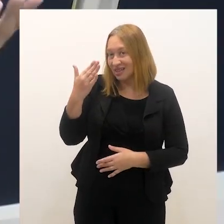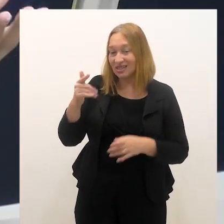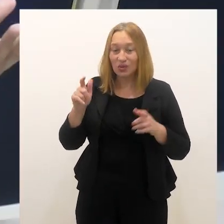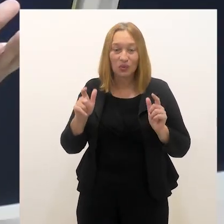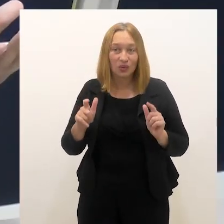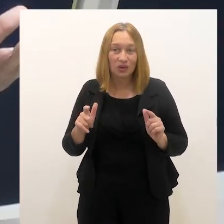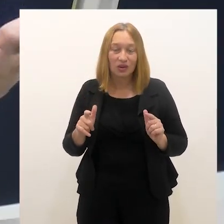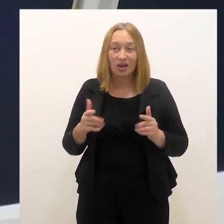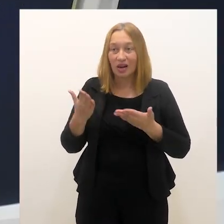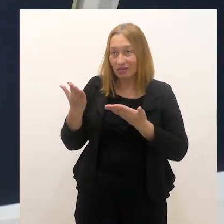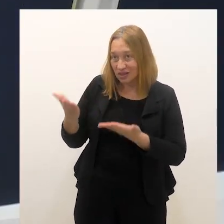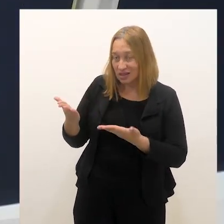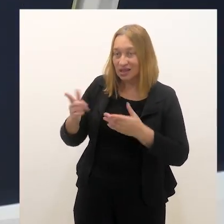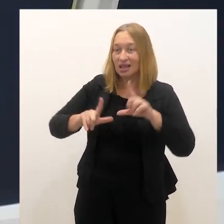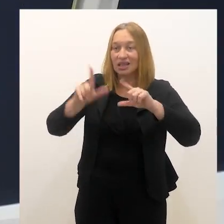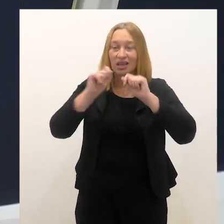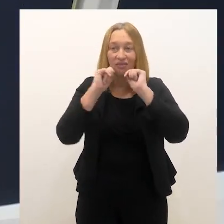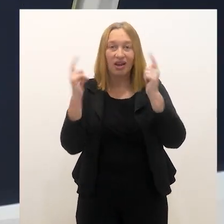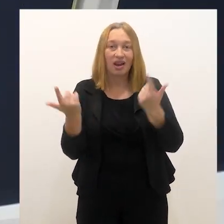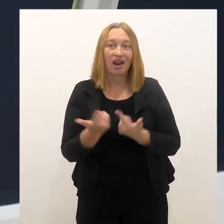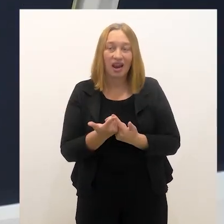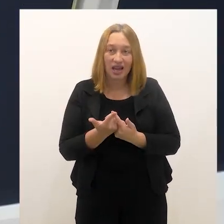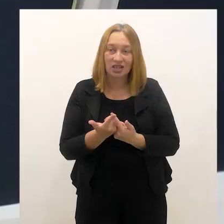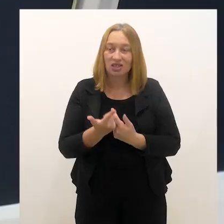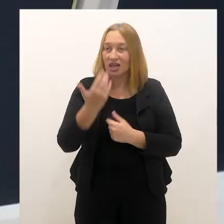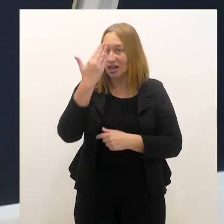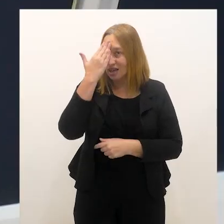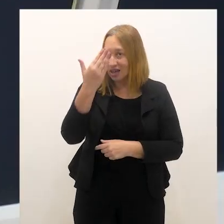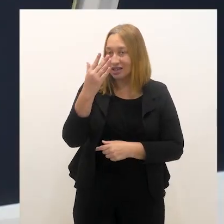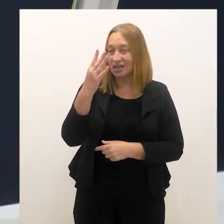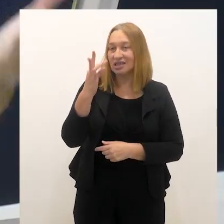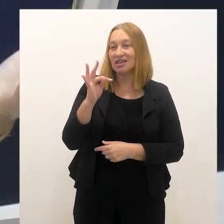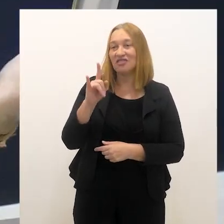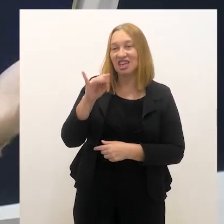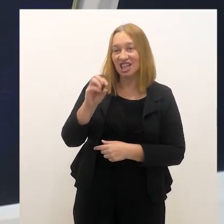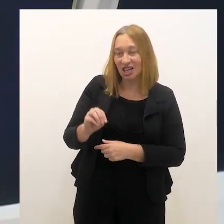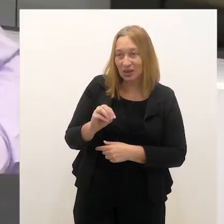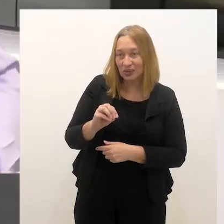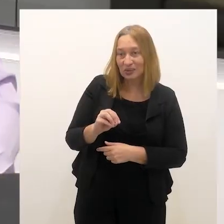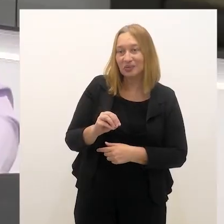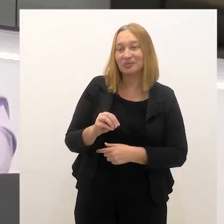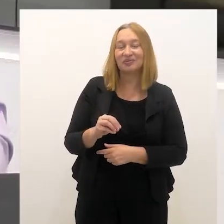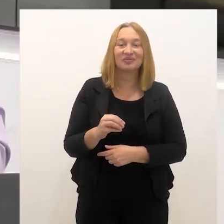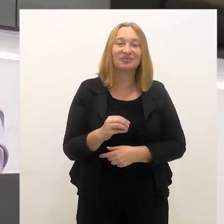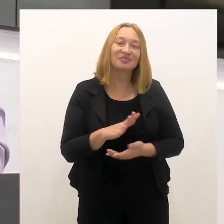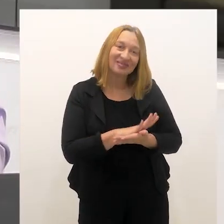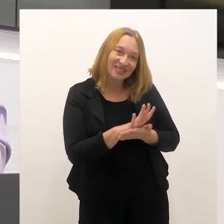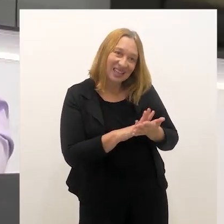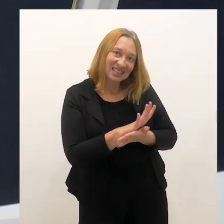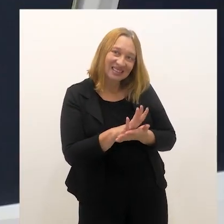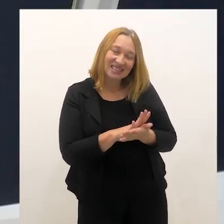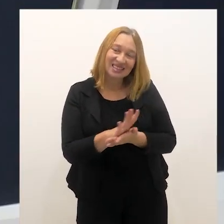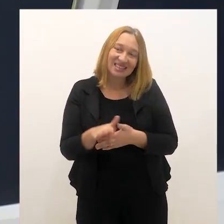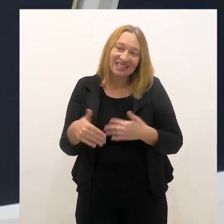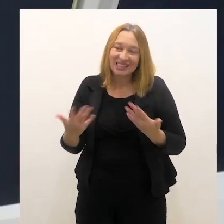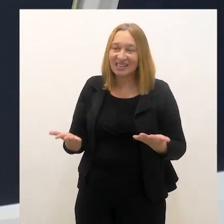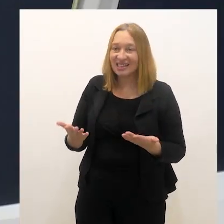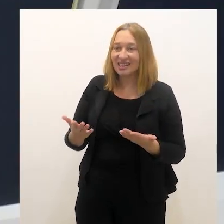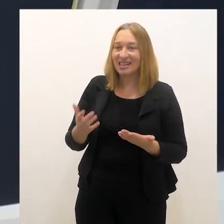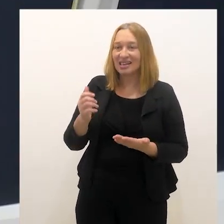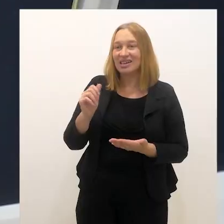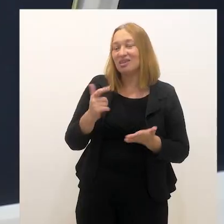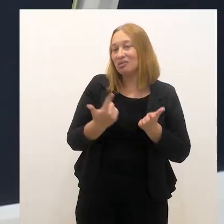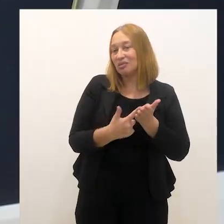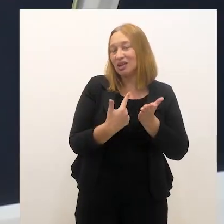agradecer o espaço da TV Alerj, agradecer ao Fernando. Exponha. E é isso, a